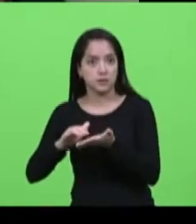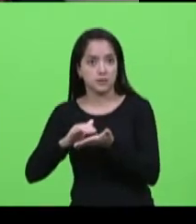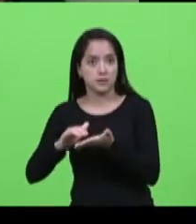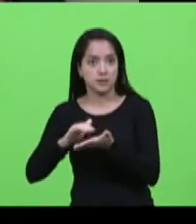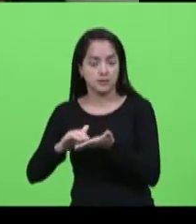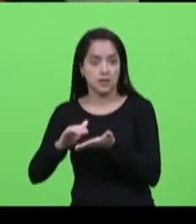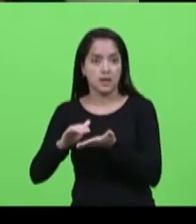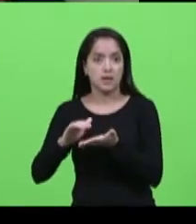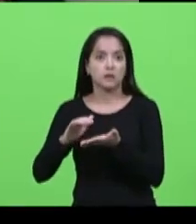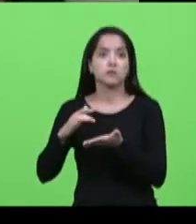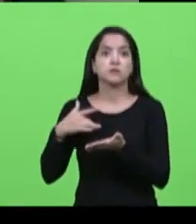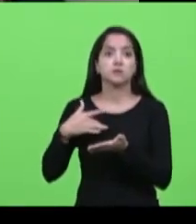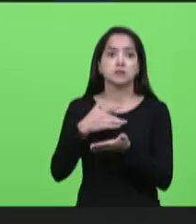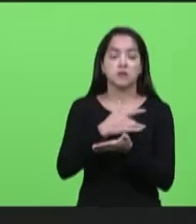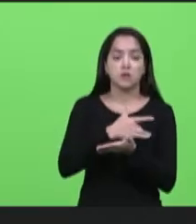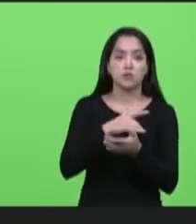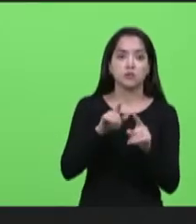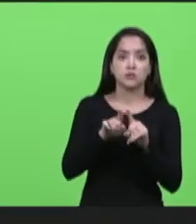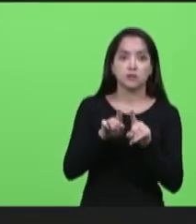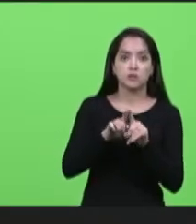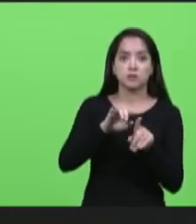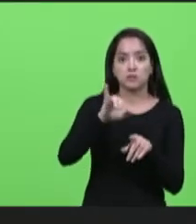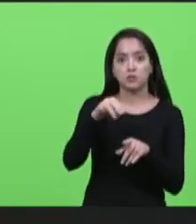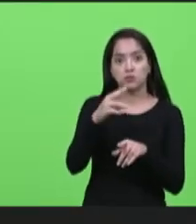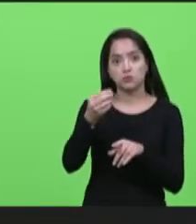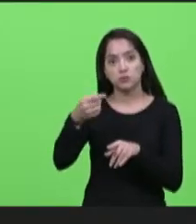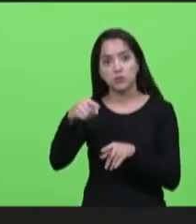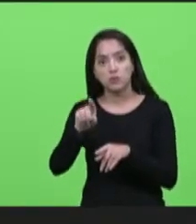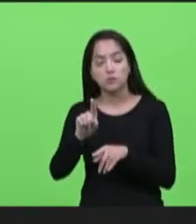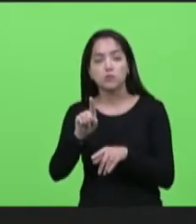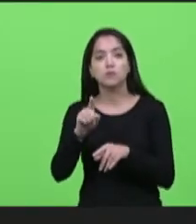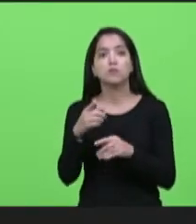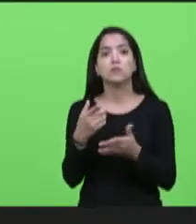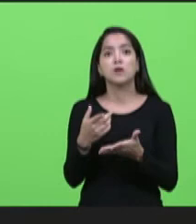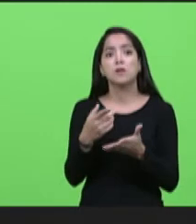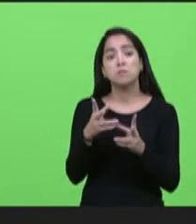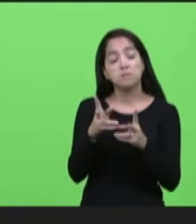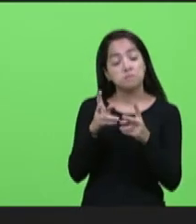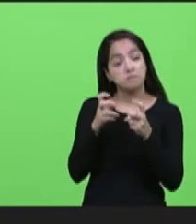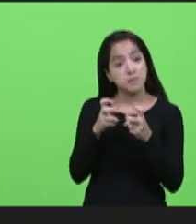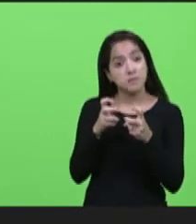com o secretário João Batista, pôde perceber